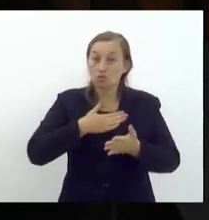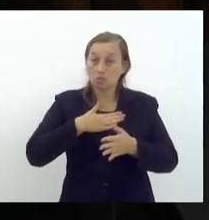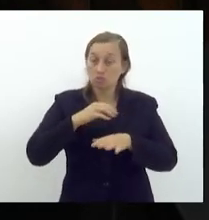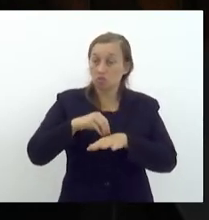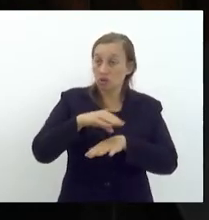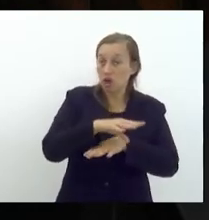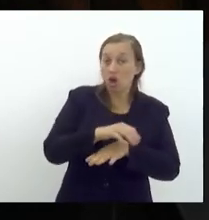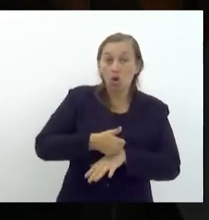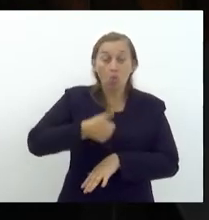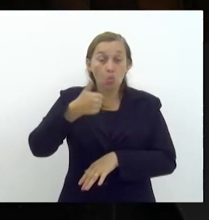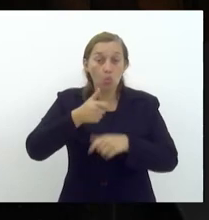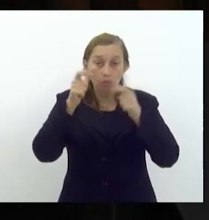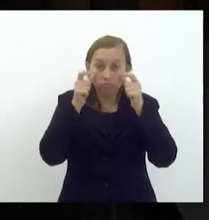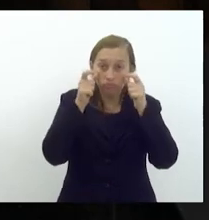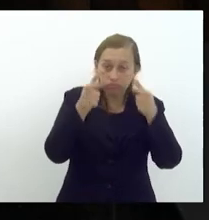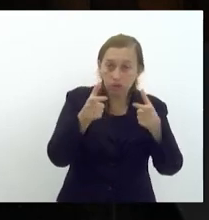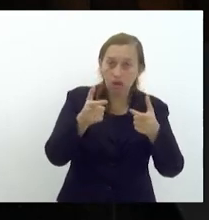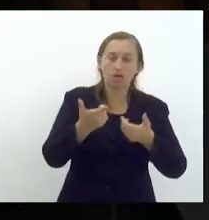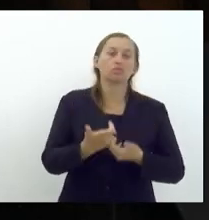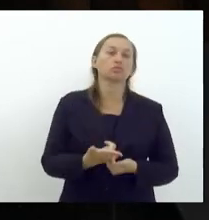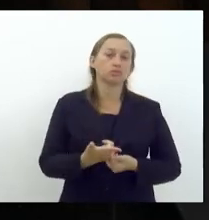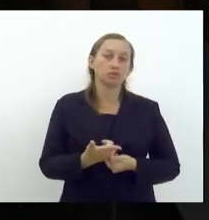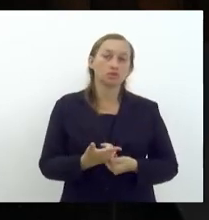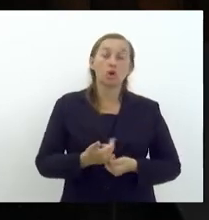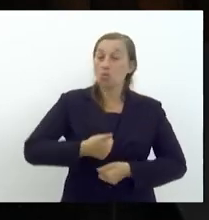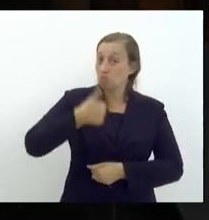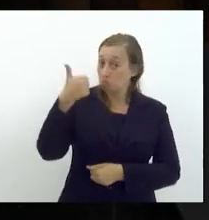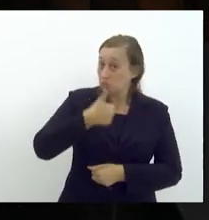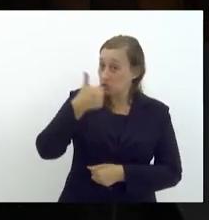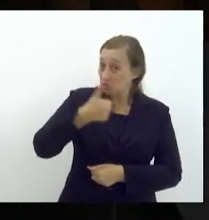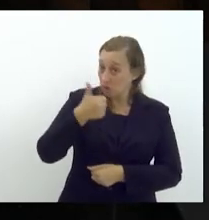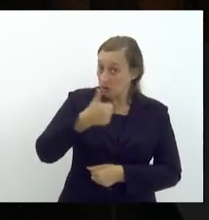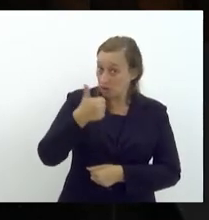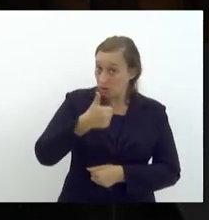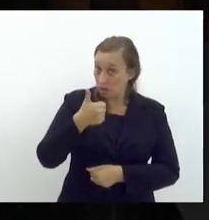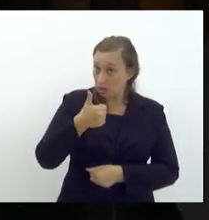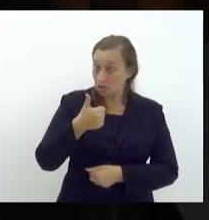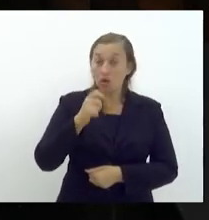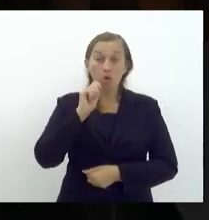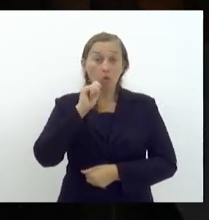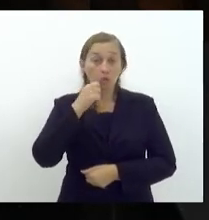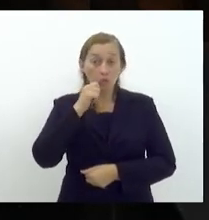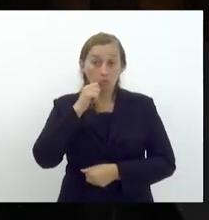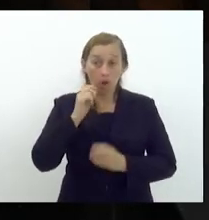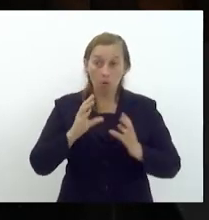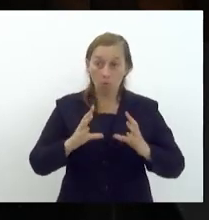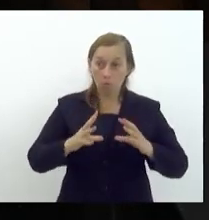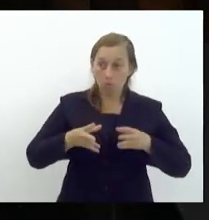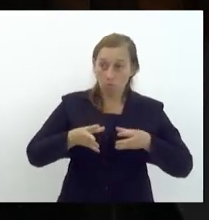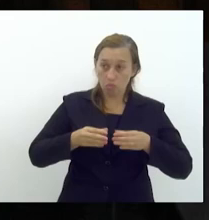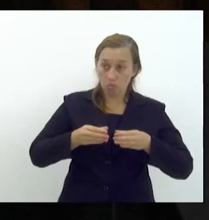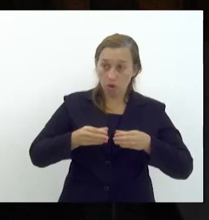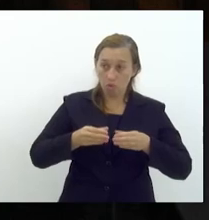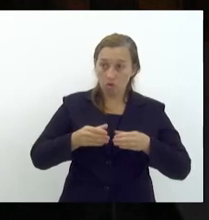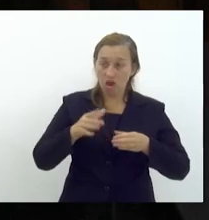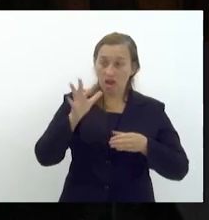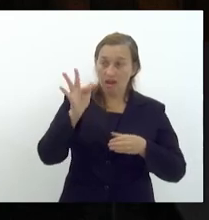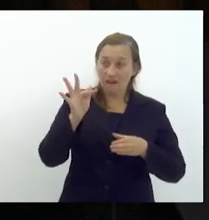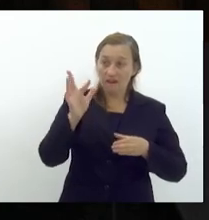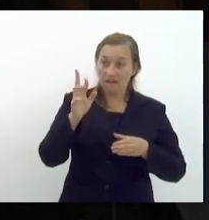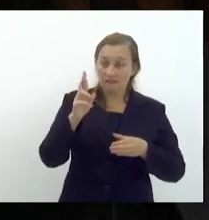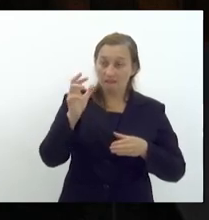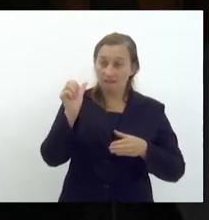um é de alerta que é o primeiro da redação do pão francês e este outro é